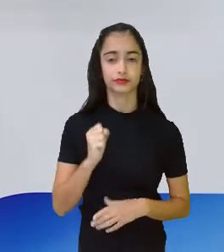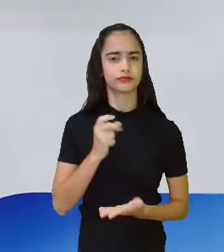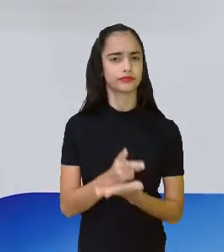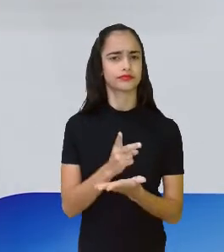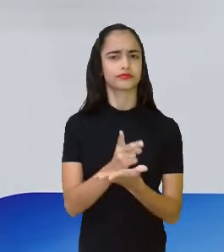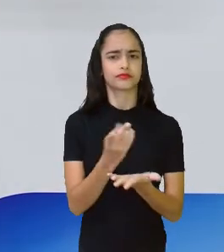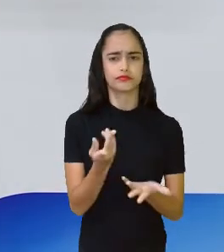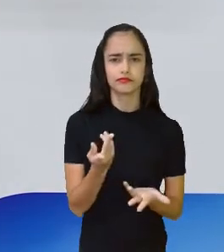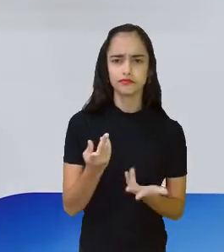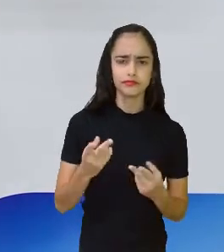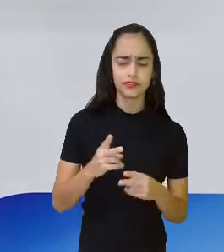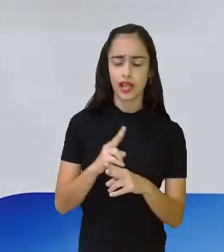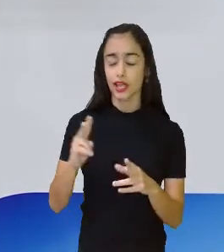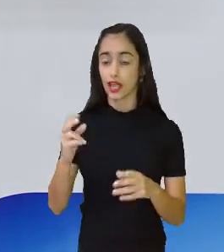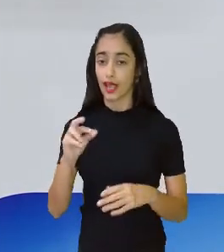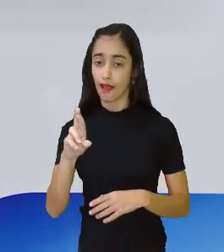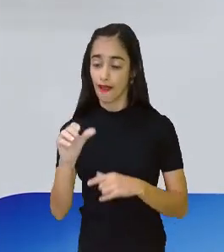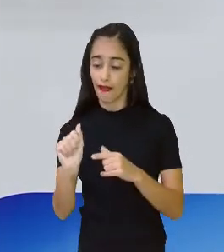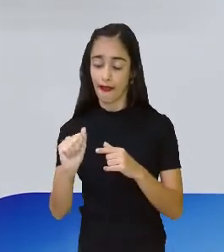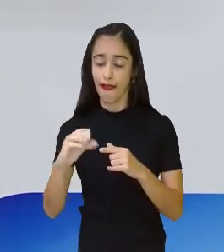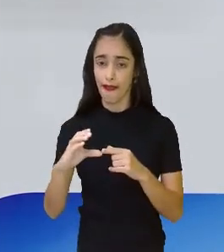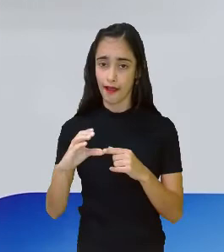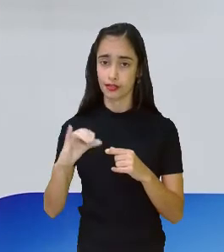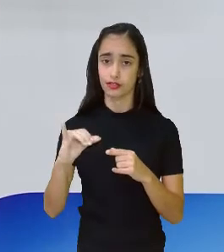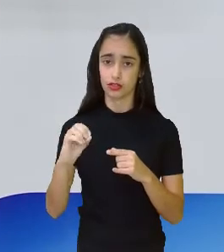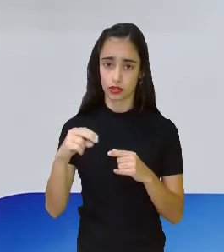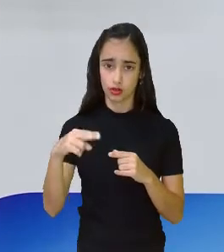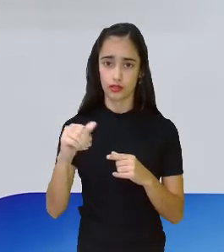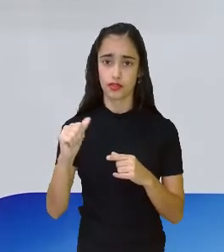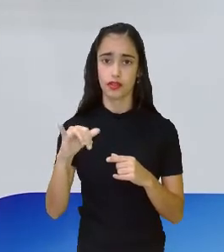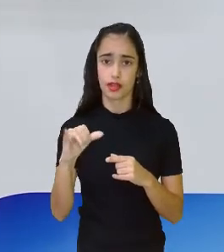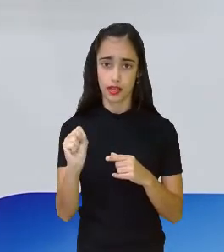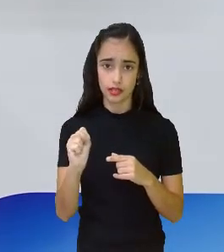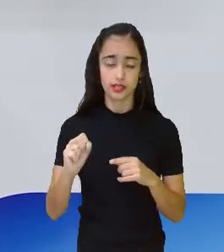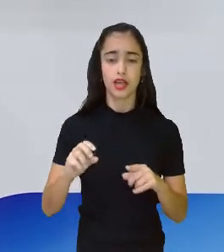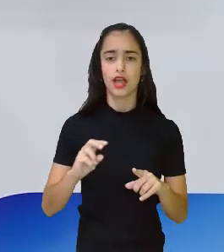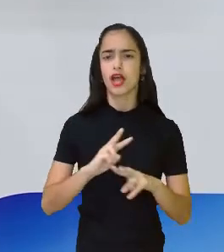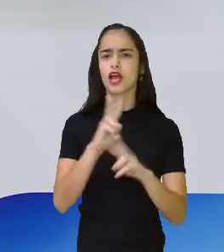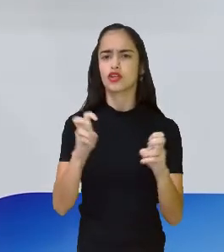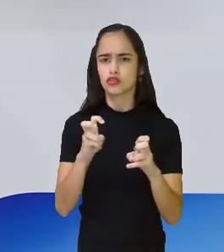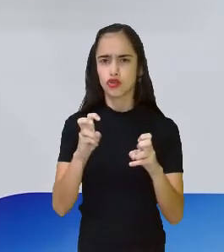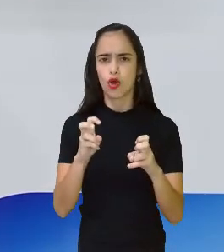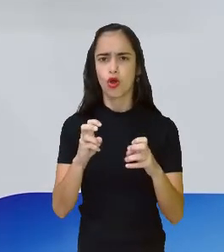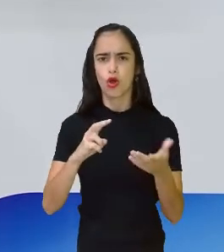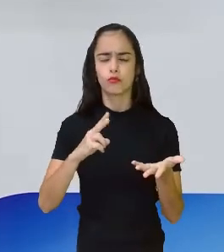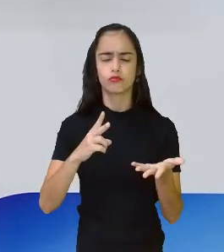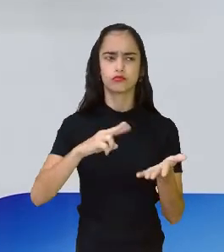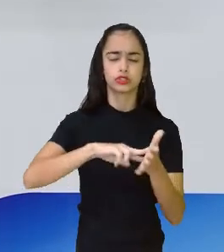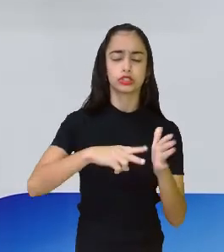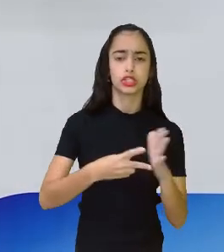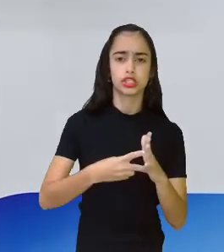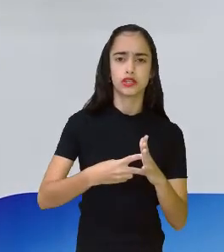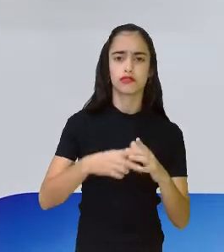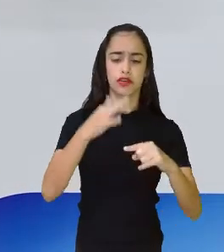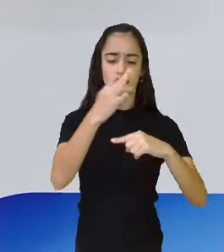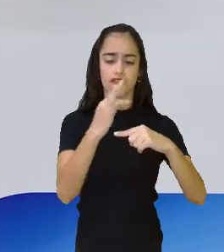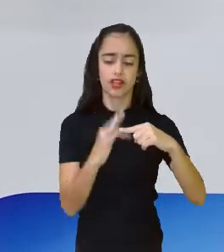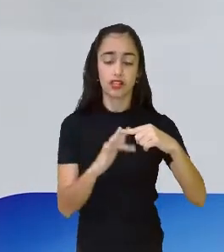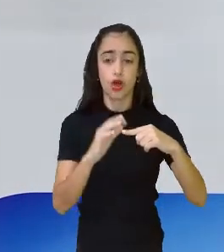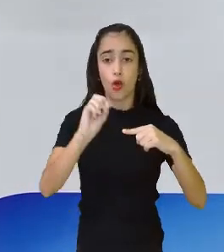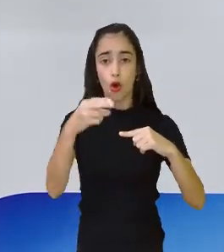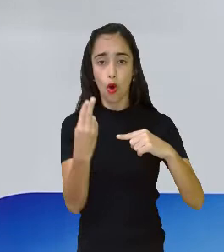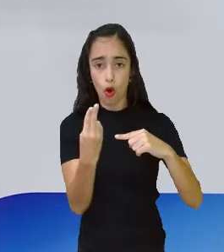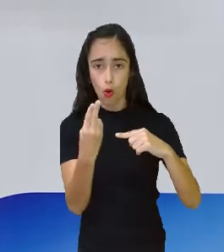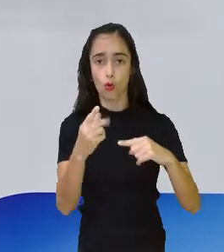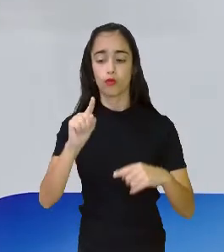inteiro. Sendo assim, eu posso falar de fração e números decimais. E hoje a